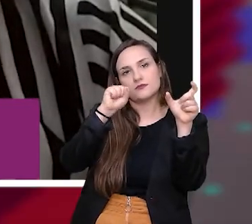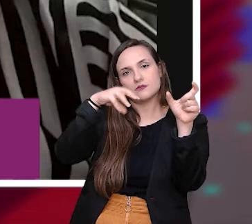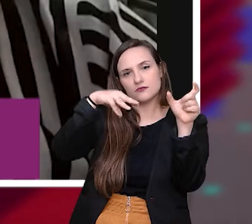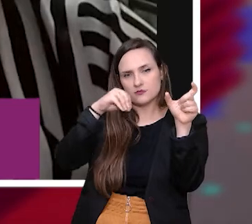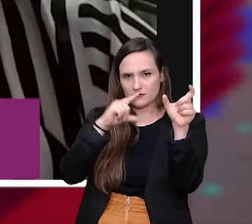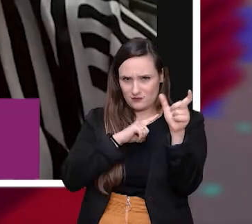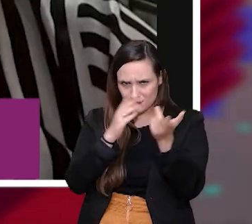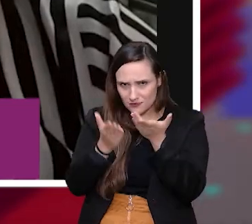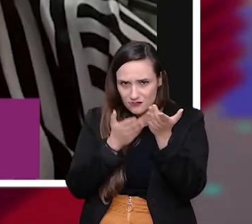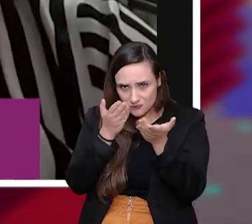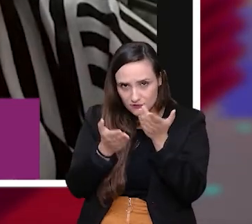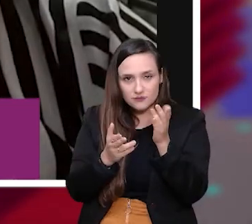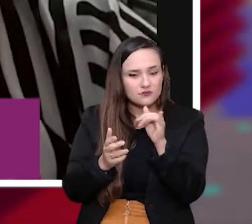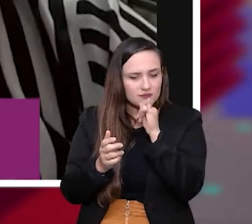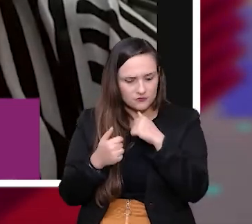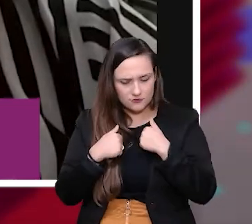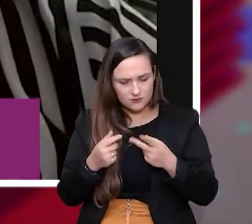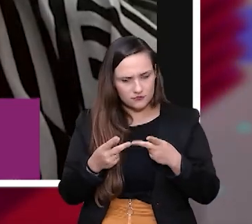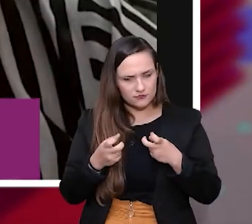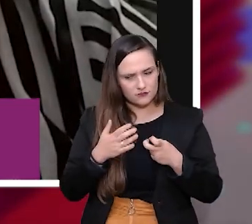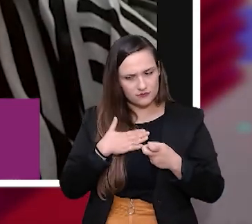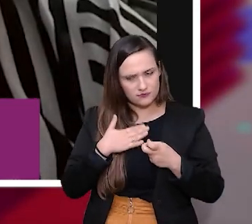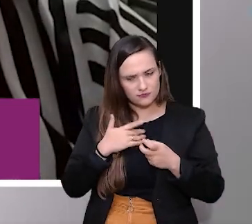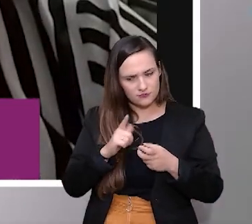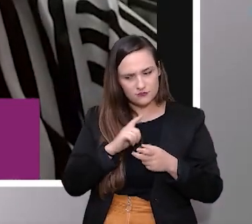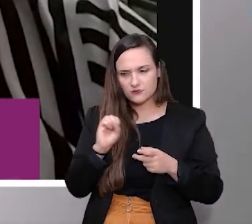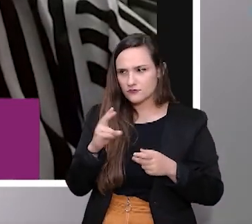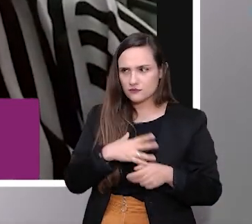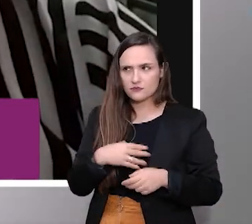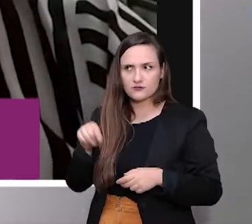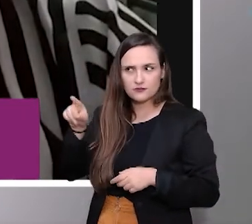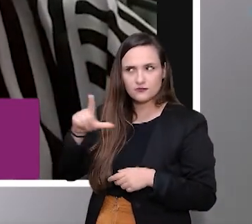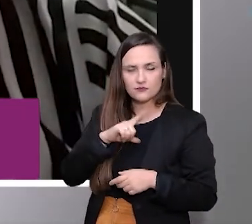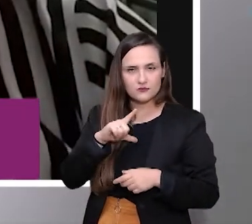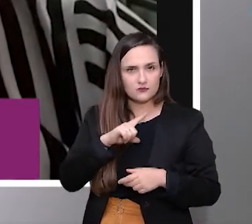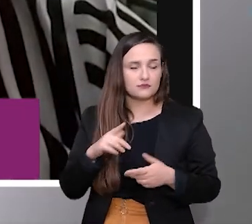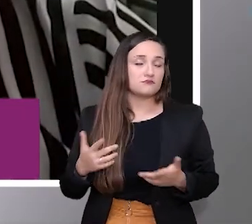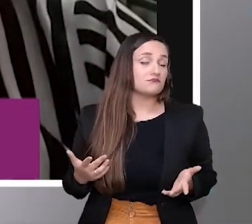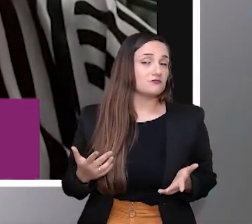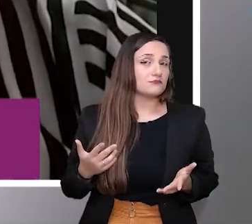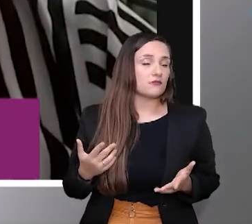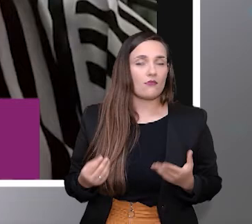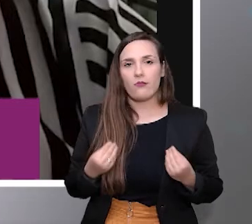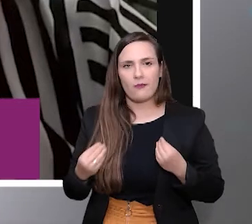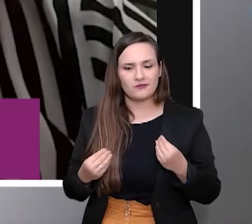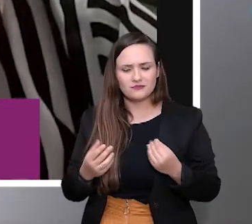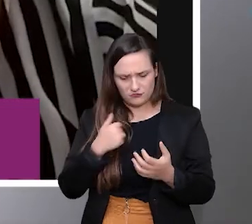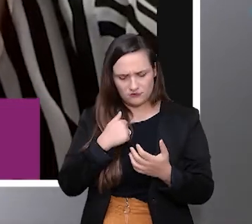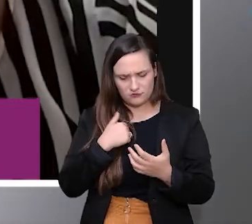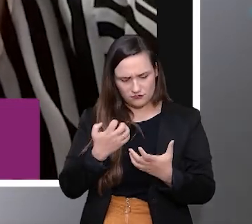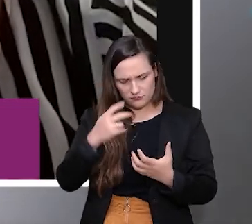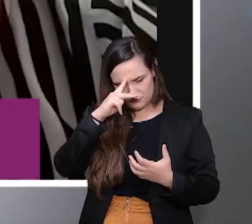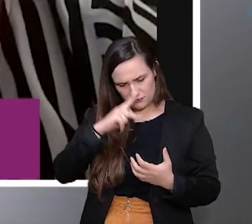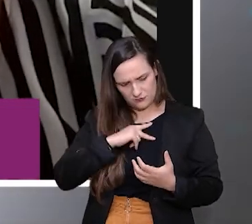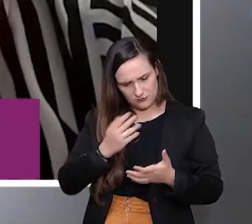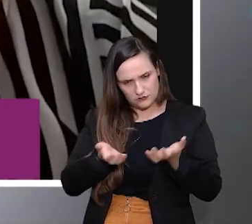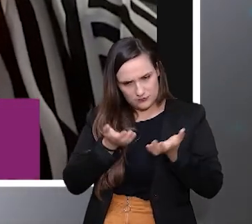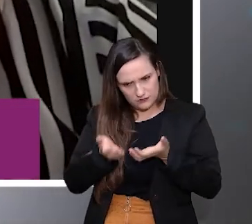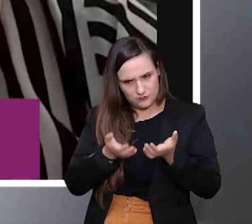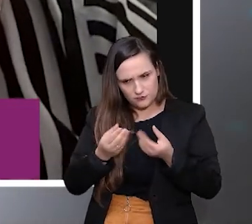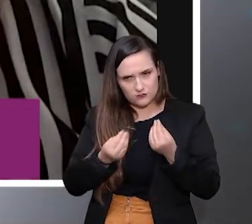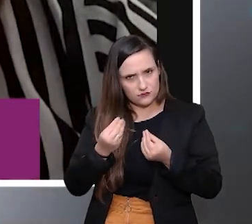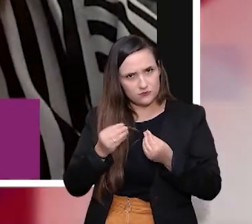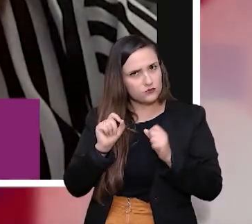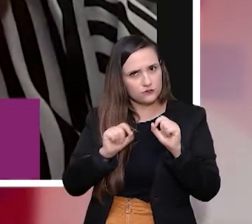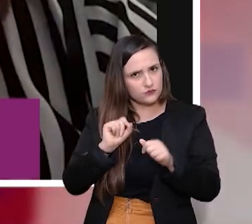tratamentos, né? A pessoa identificou no filho, identificou em alguém, identificou em si mesmo, né? Quer se tratar, quer melhorar,